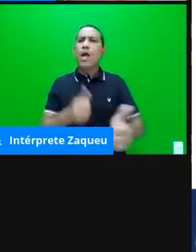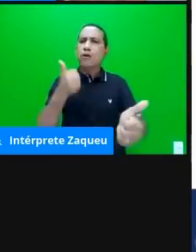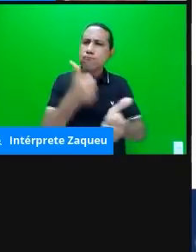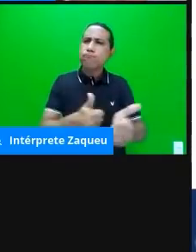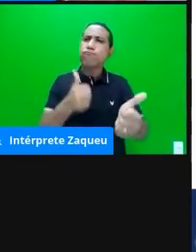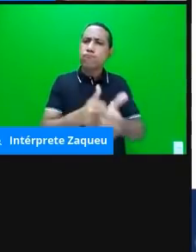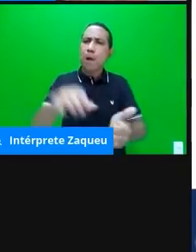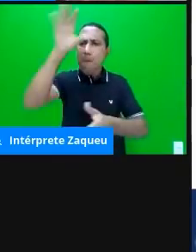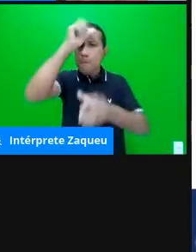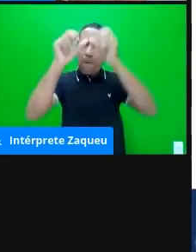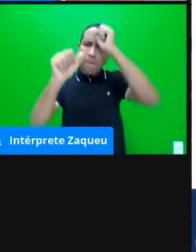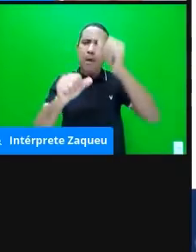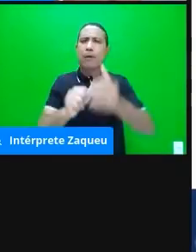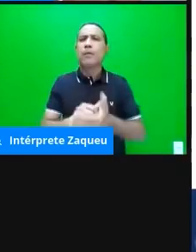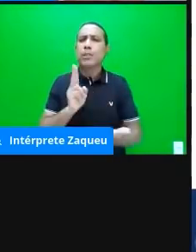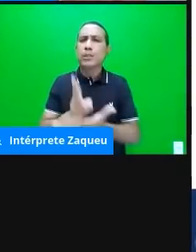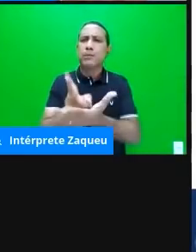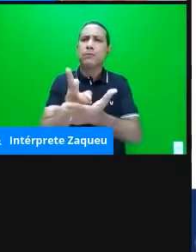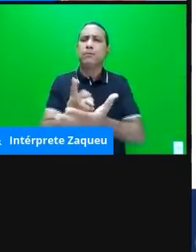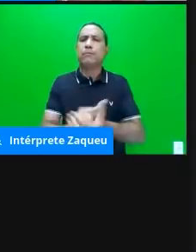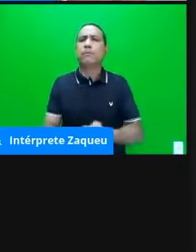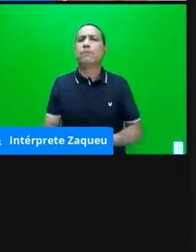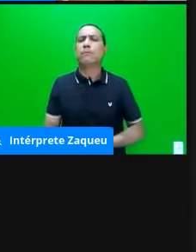leitura. Próximo.